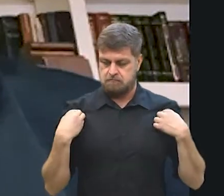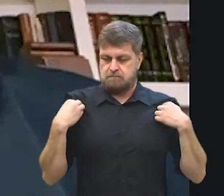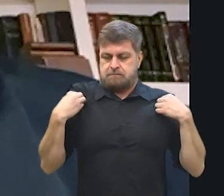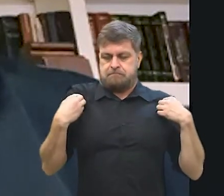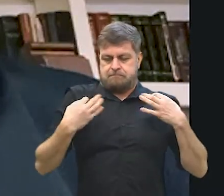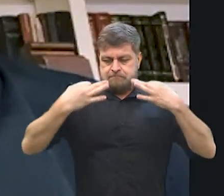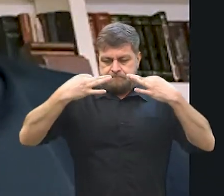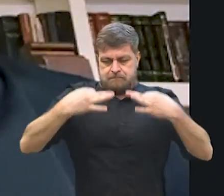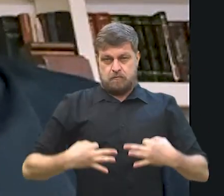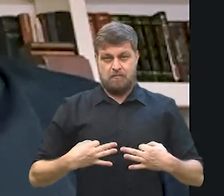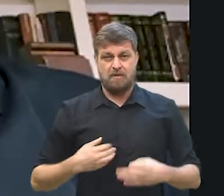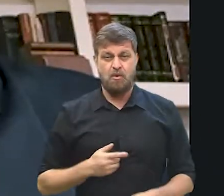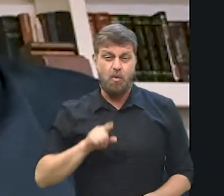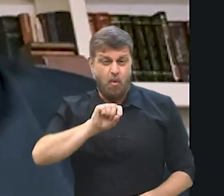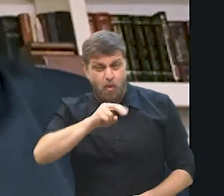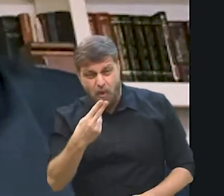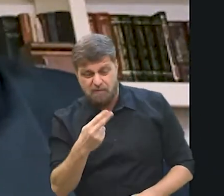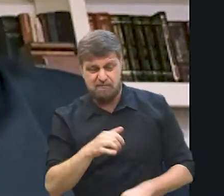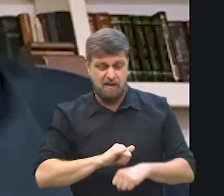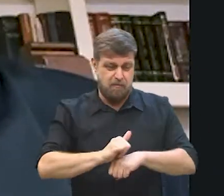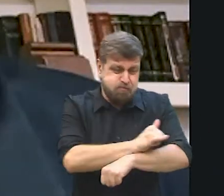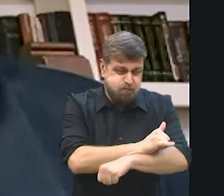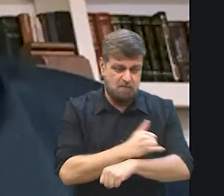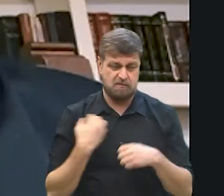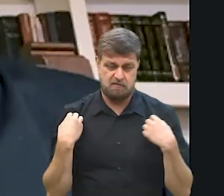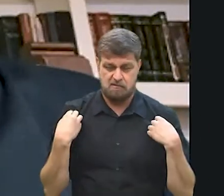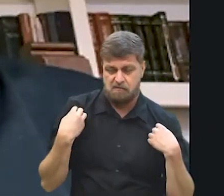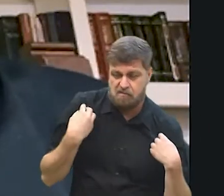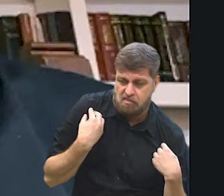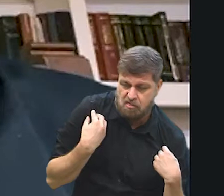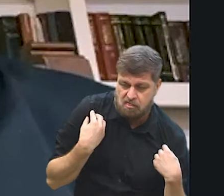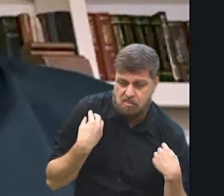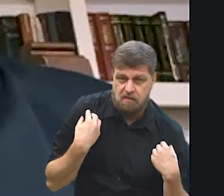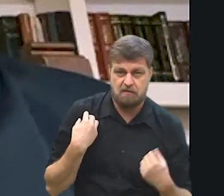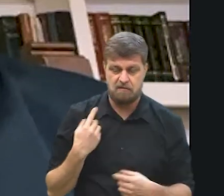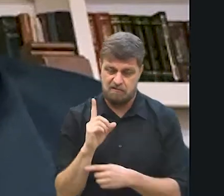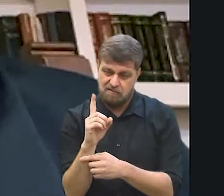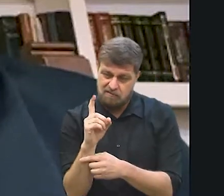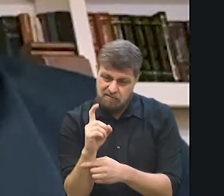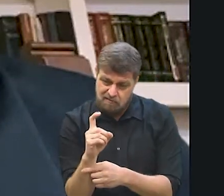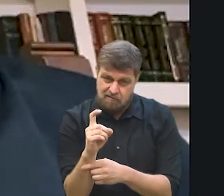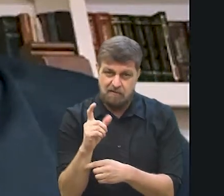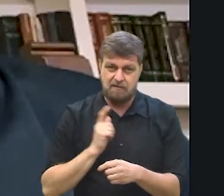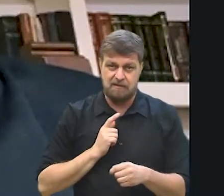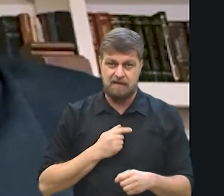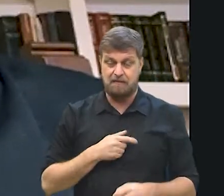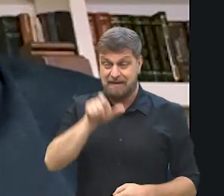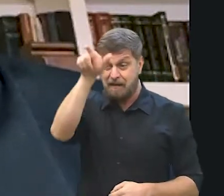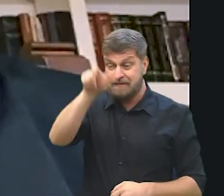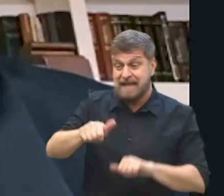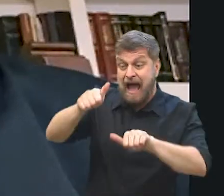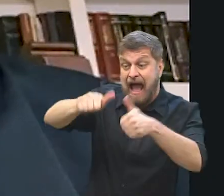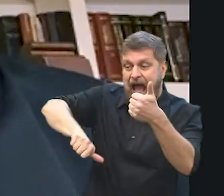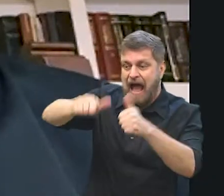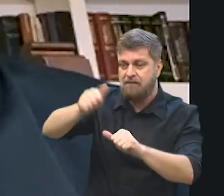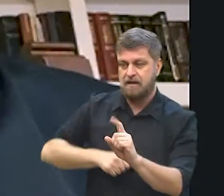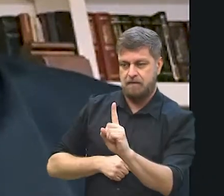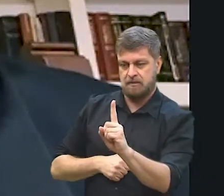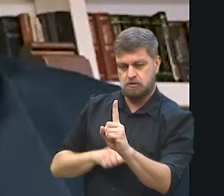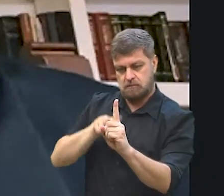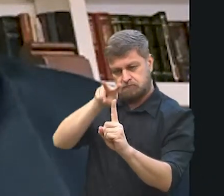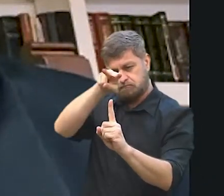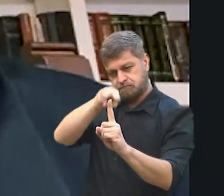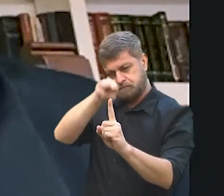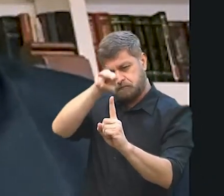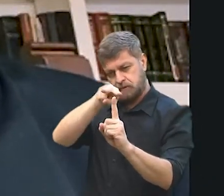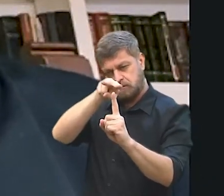postura, ou se ela é obesa, se ela tem deformidades no corpo, que é chamado de o exame postural. Nós já fazíamos